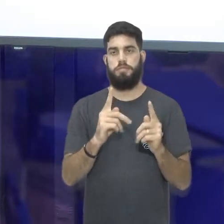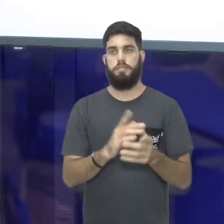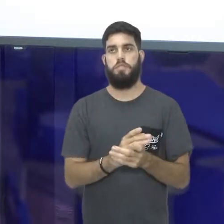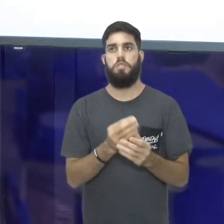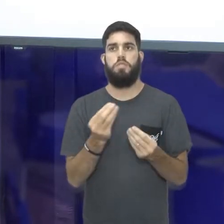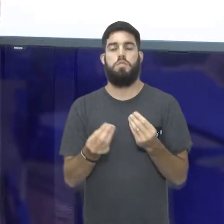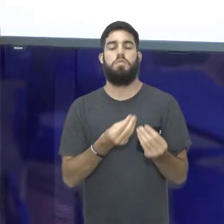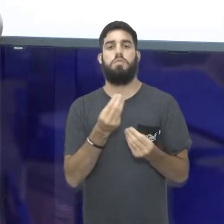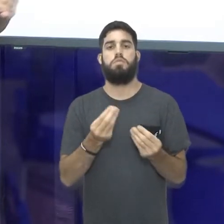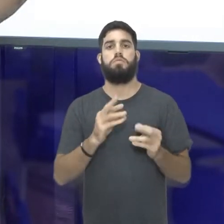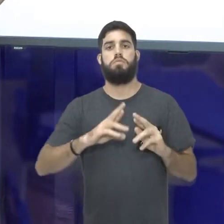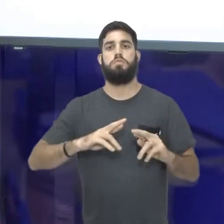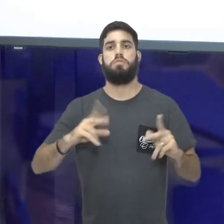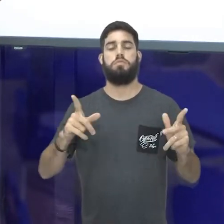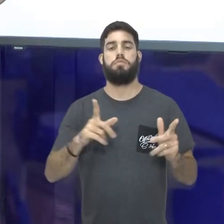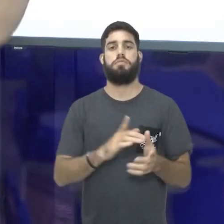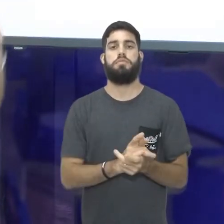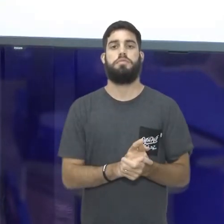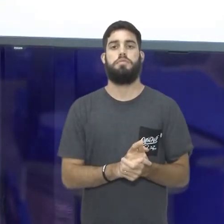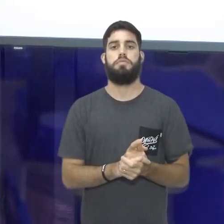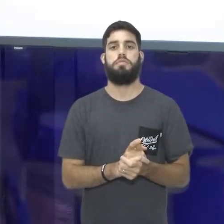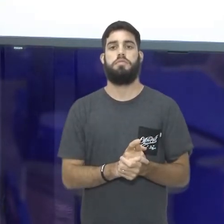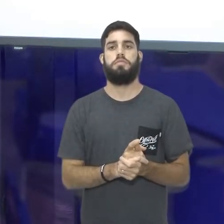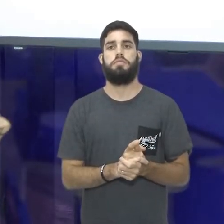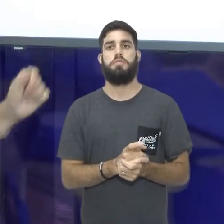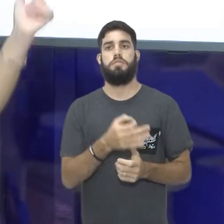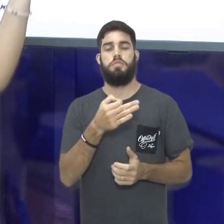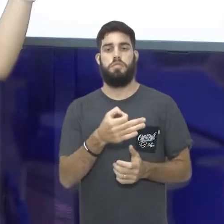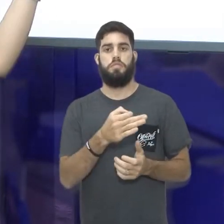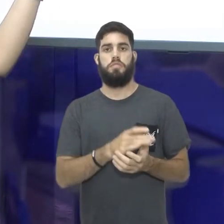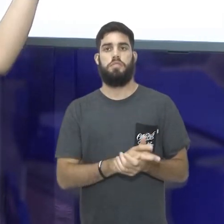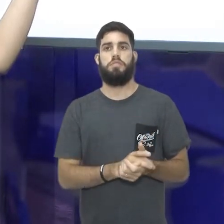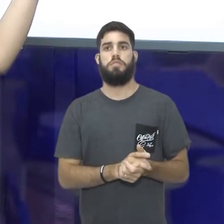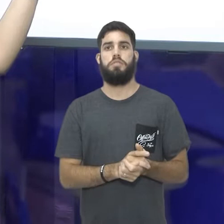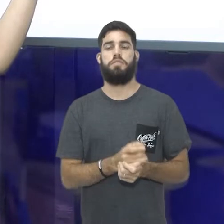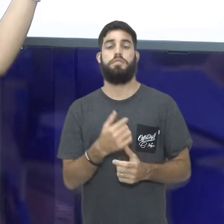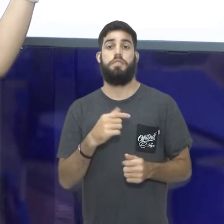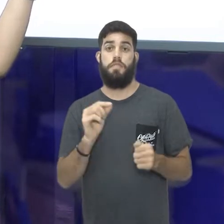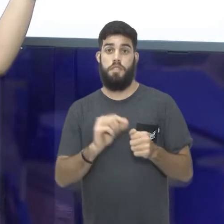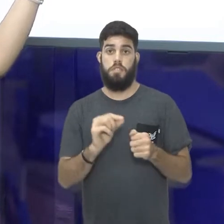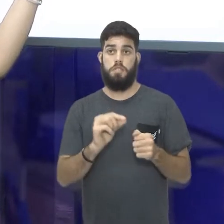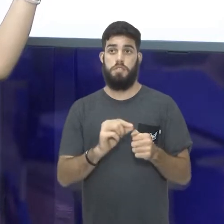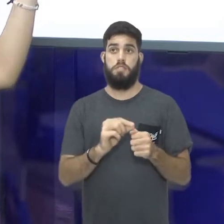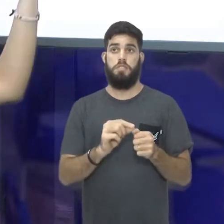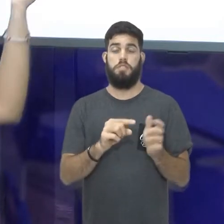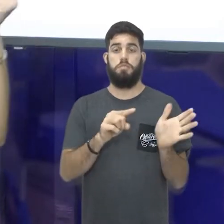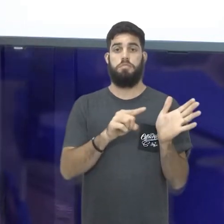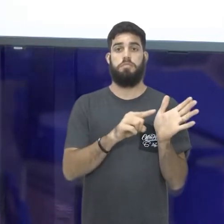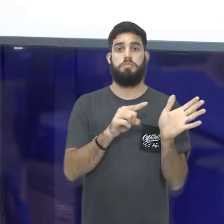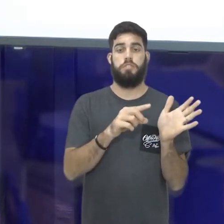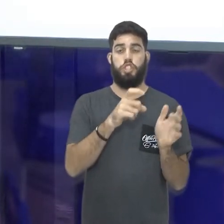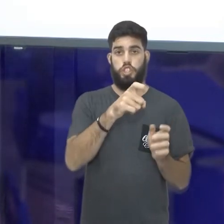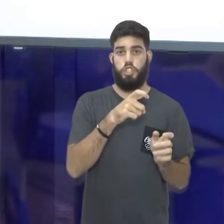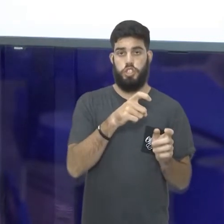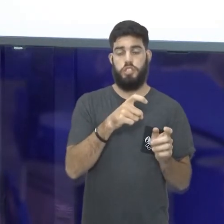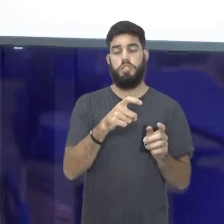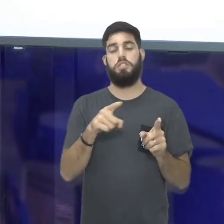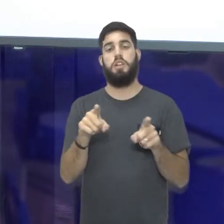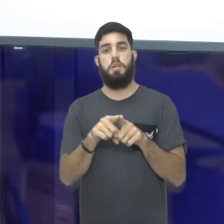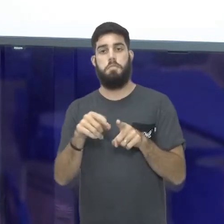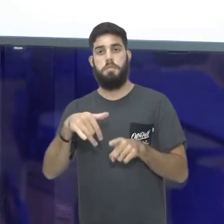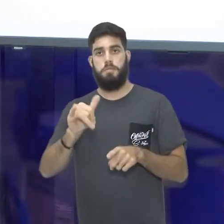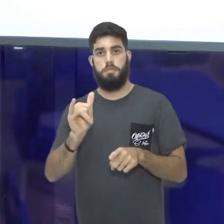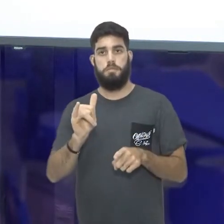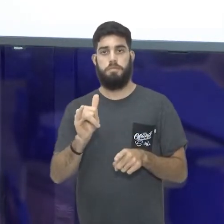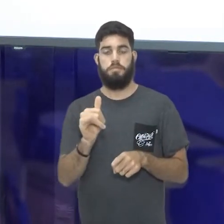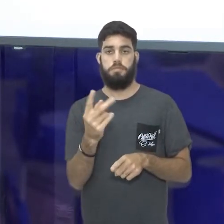trata da diferença do número de casos recuperados e confirmados, eu irei fazer uma subtração entre x e y, já que são as letras